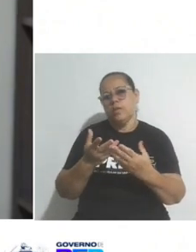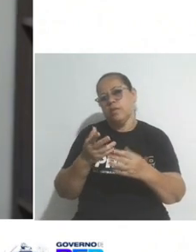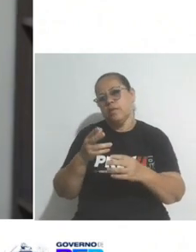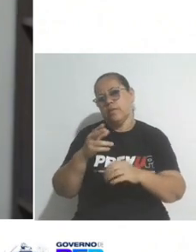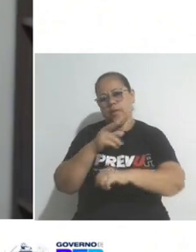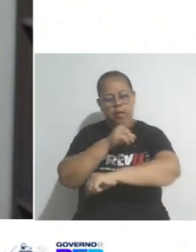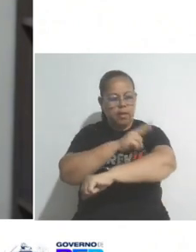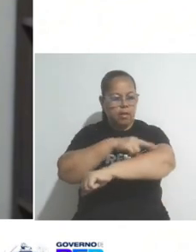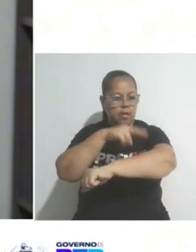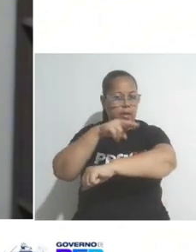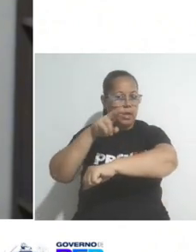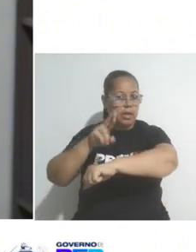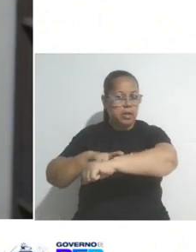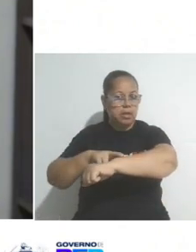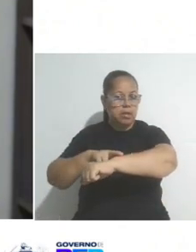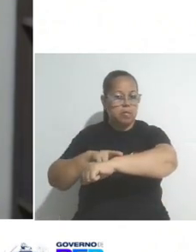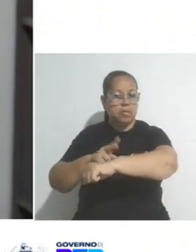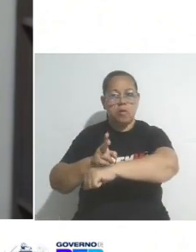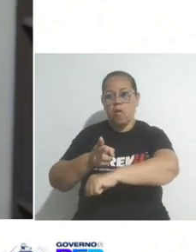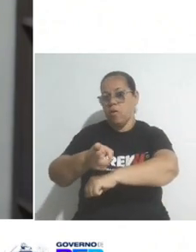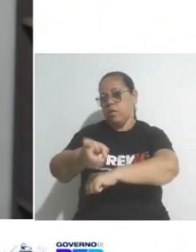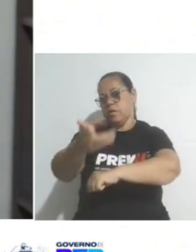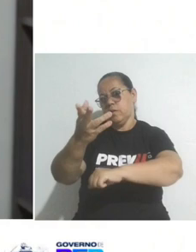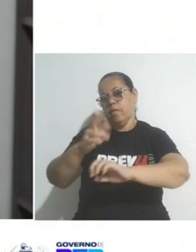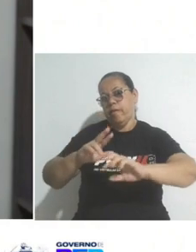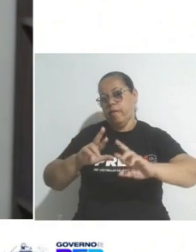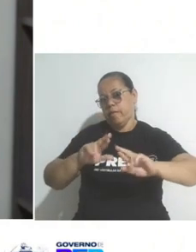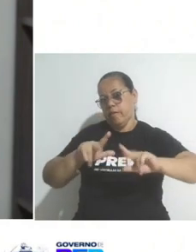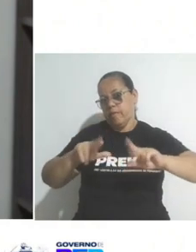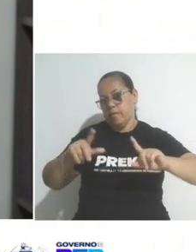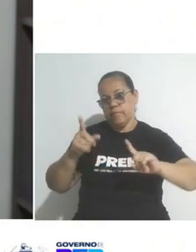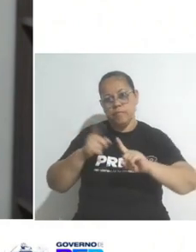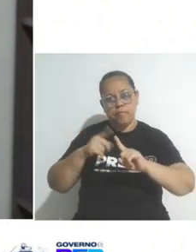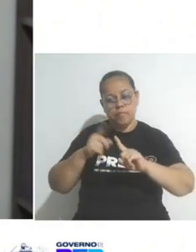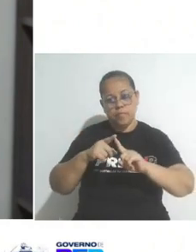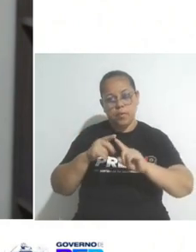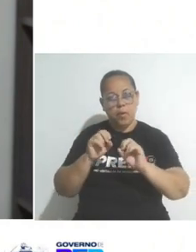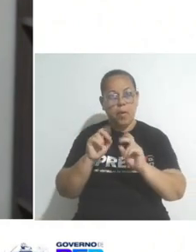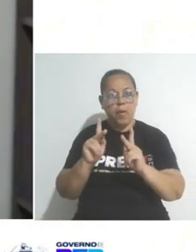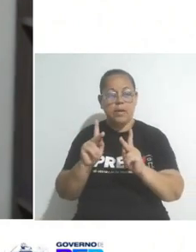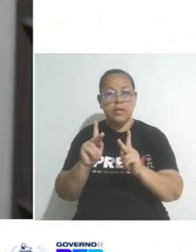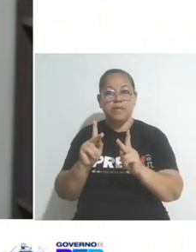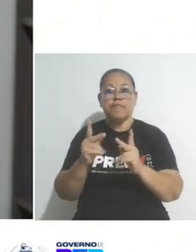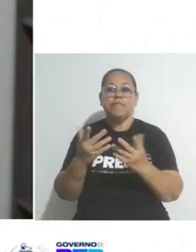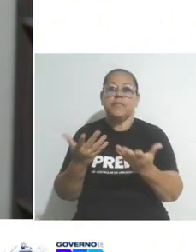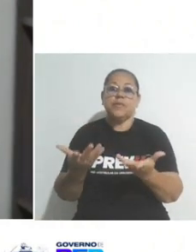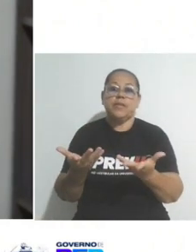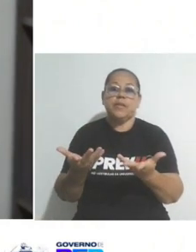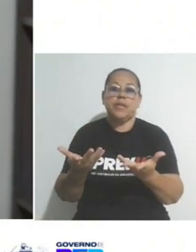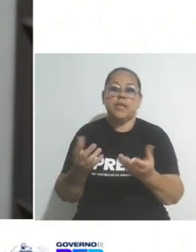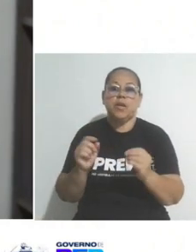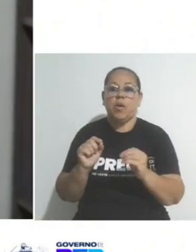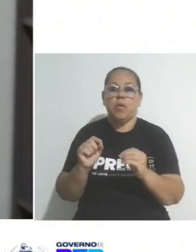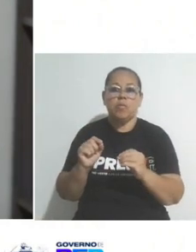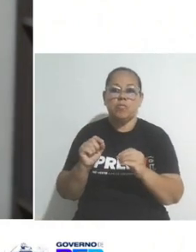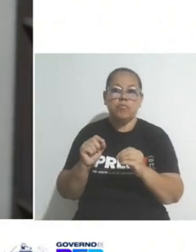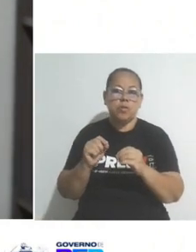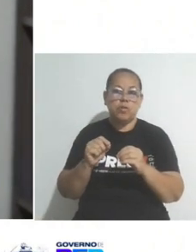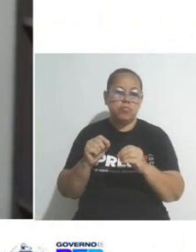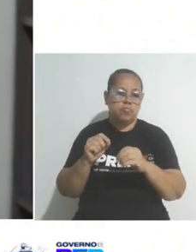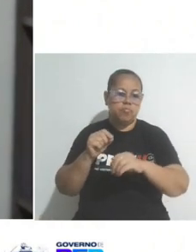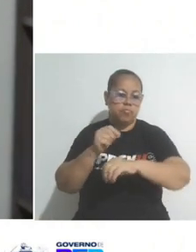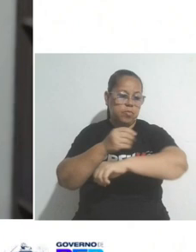mas podem ocorrer em diversos outros tipos de relevo ok? nada mais é do que um bloco uma